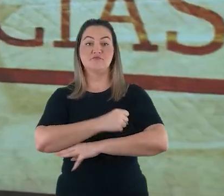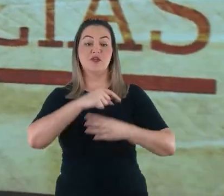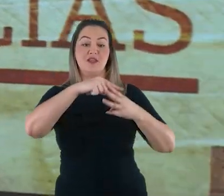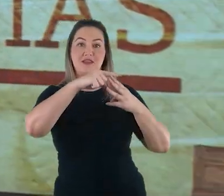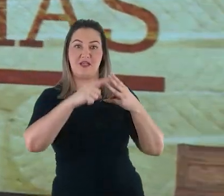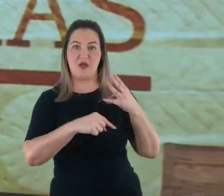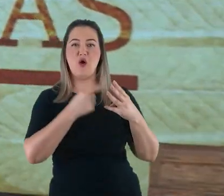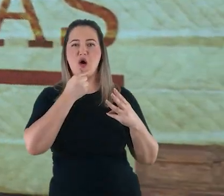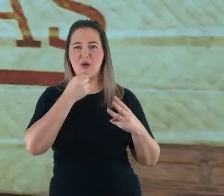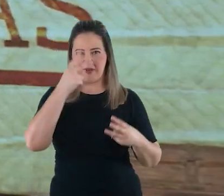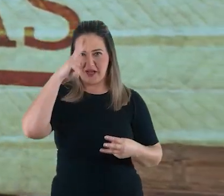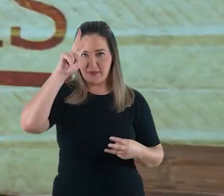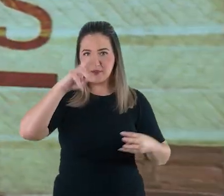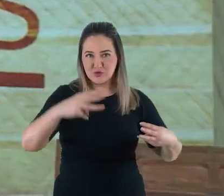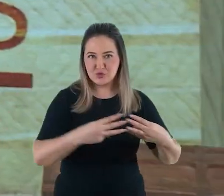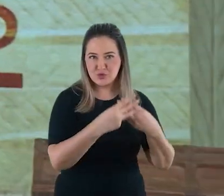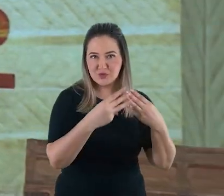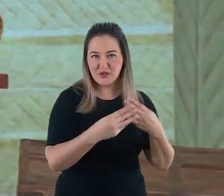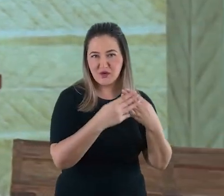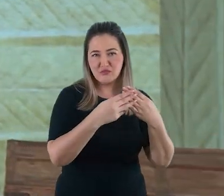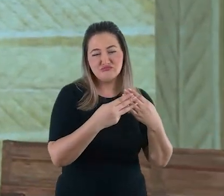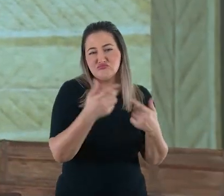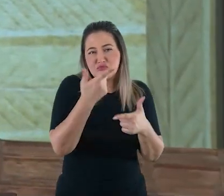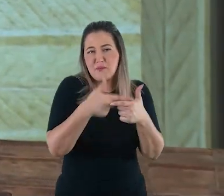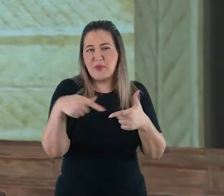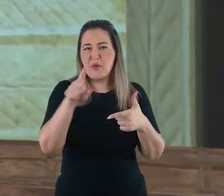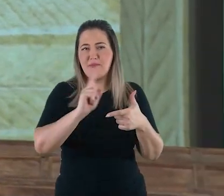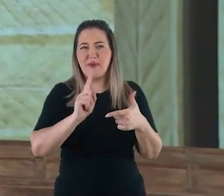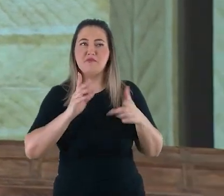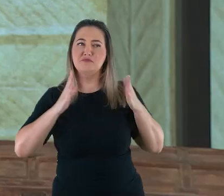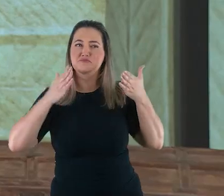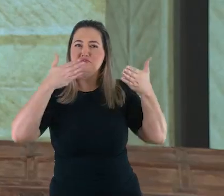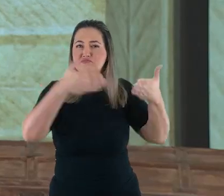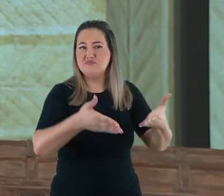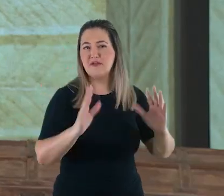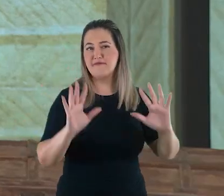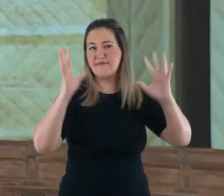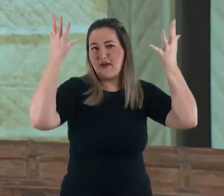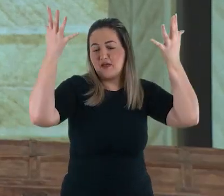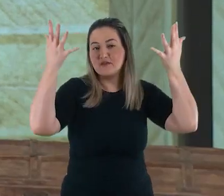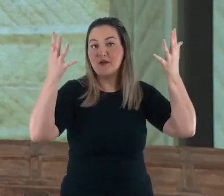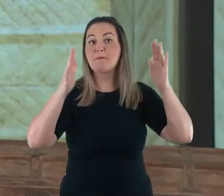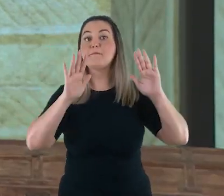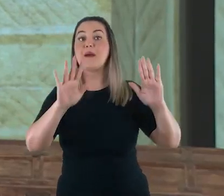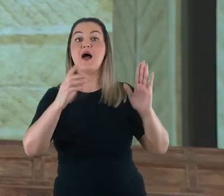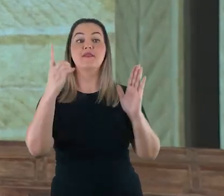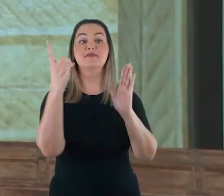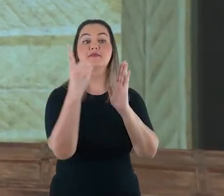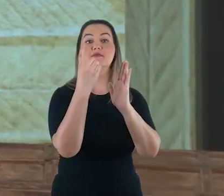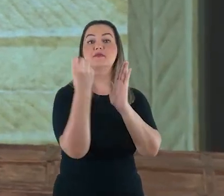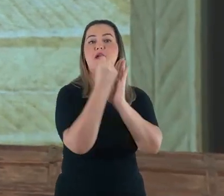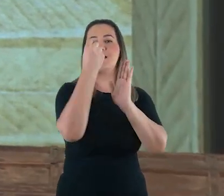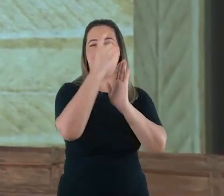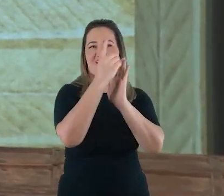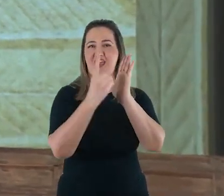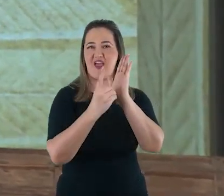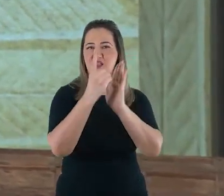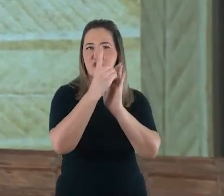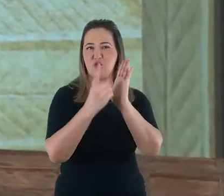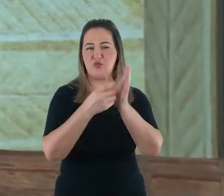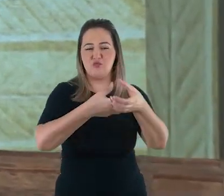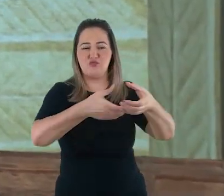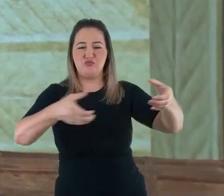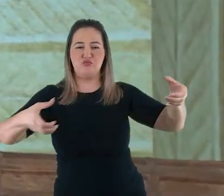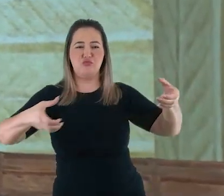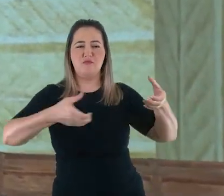porque como diplomatas não haveria problemas em presenciarem uma inauguração pública. Mas o decreto do rei foi mais longe. Ele queria